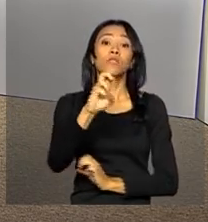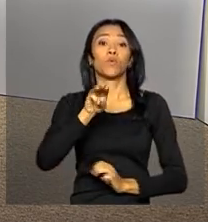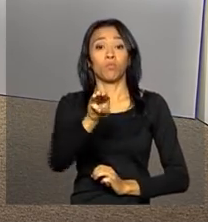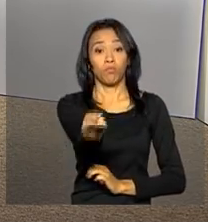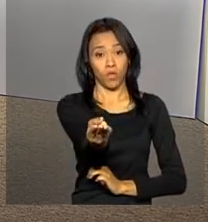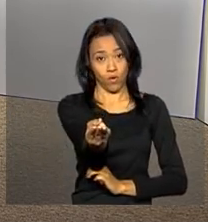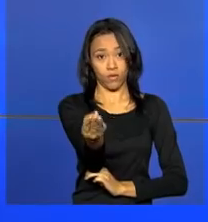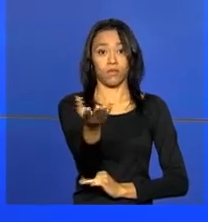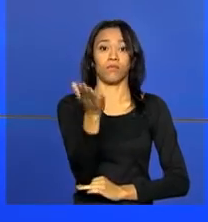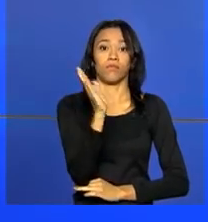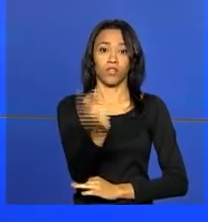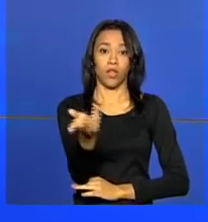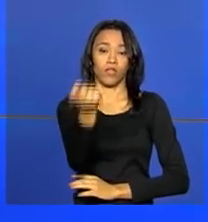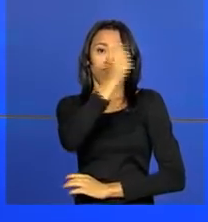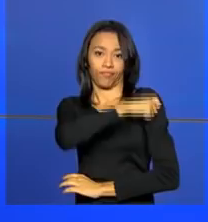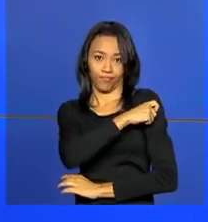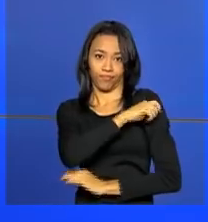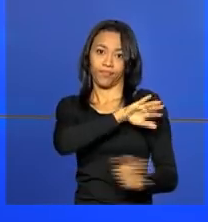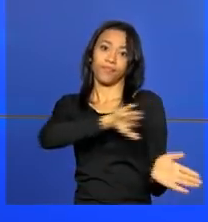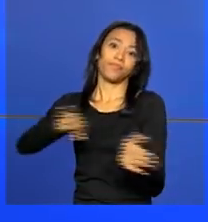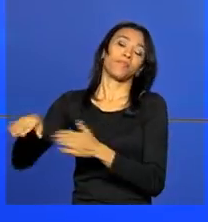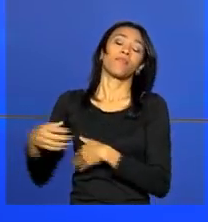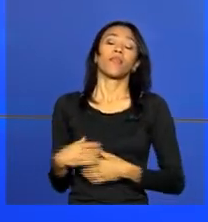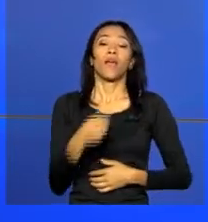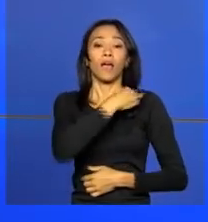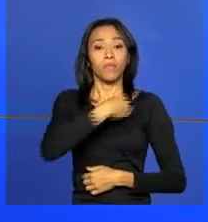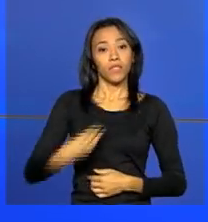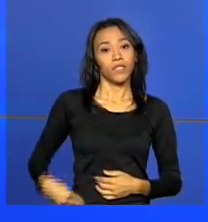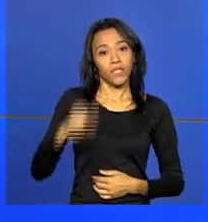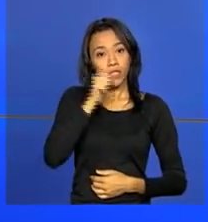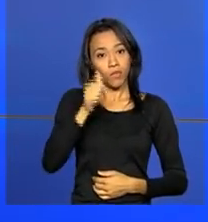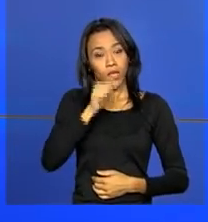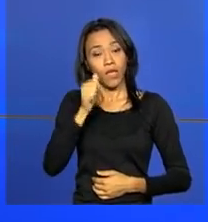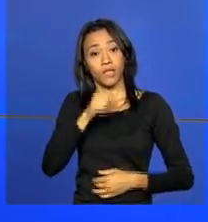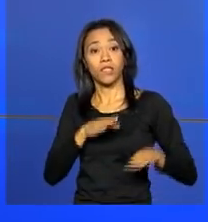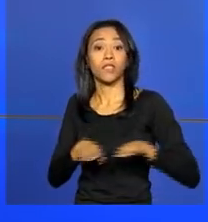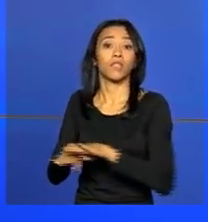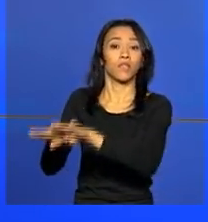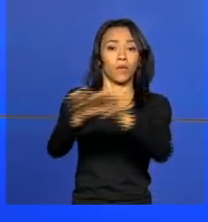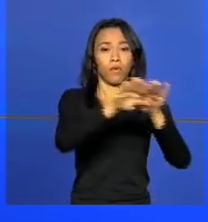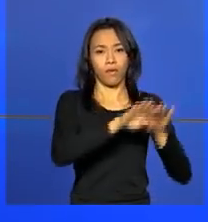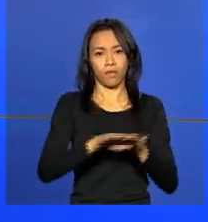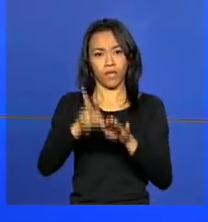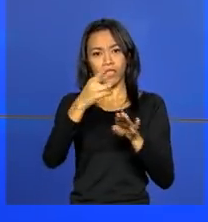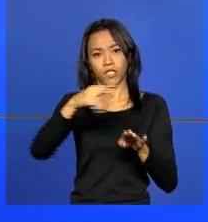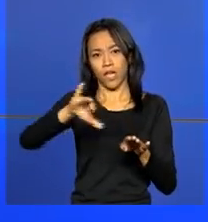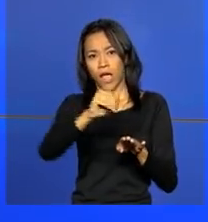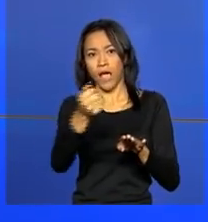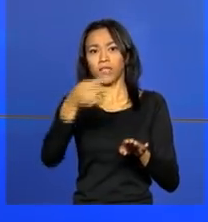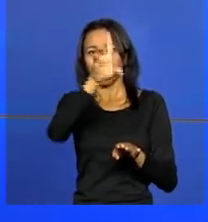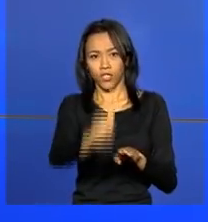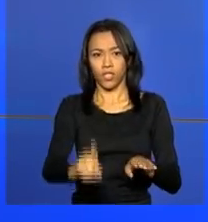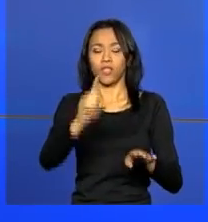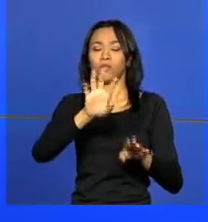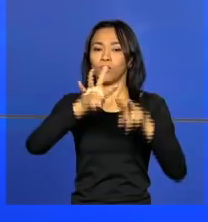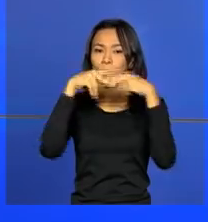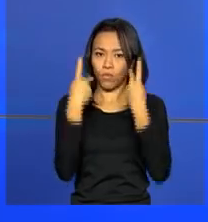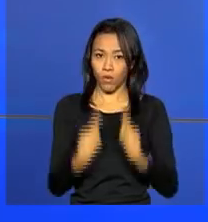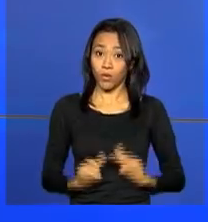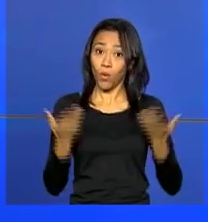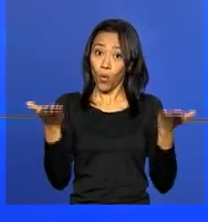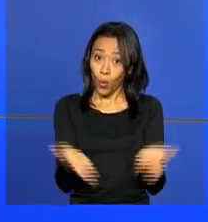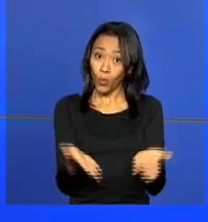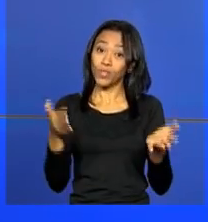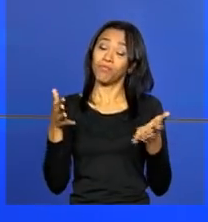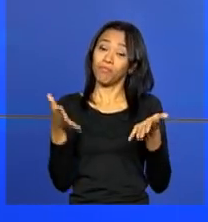milhões de doses. A ministra das Mulheres, da Igualdade Racial e dos Direitos Humanos, Nilma Lino Gomes, participou hoje do programa Bom